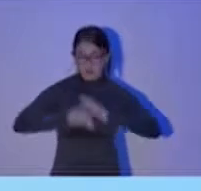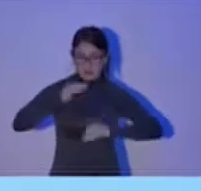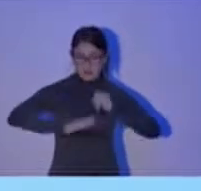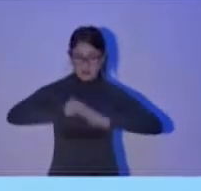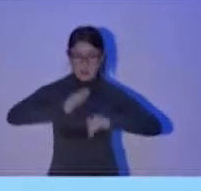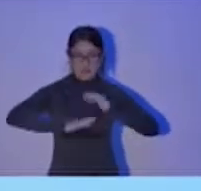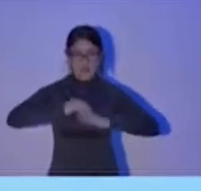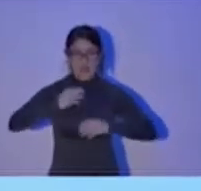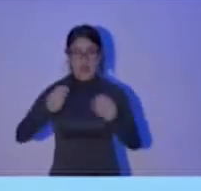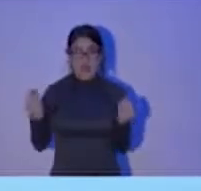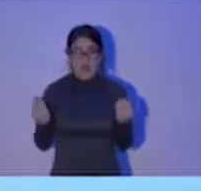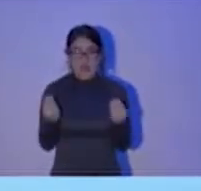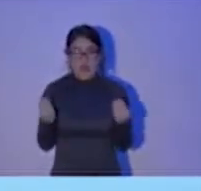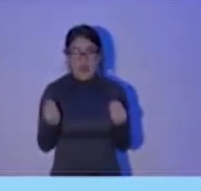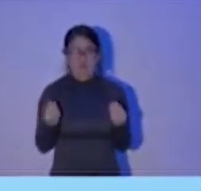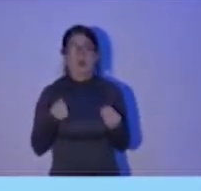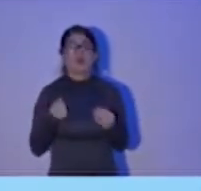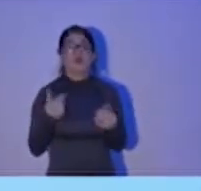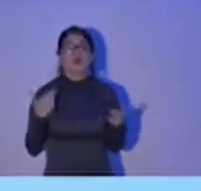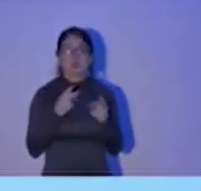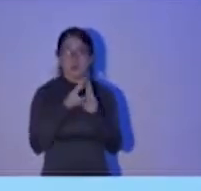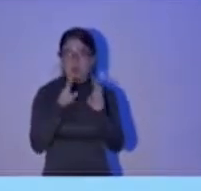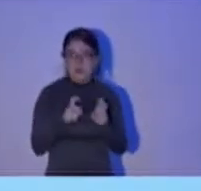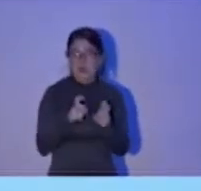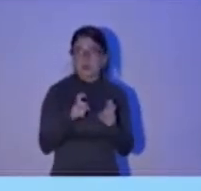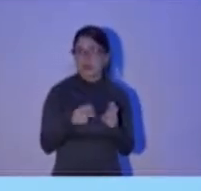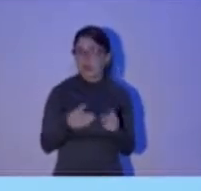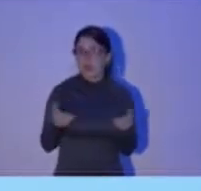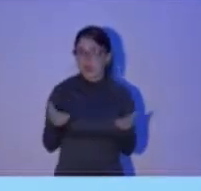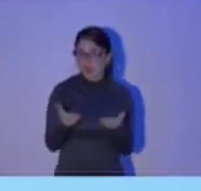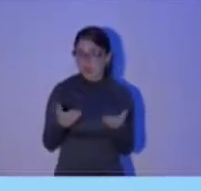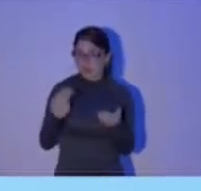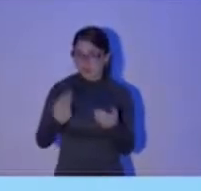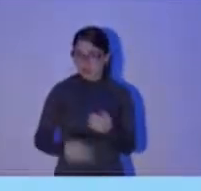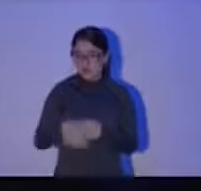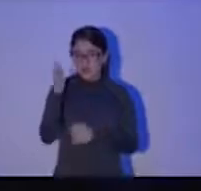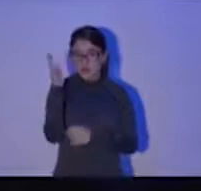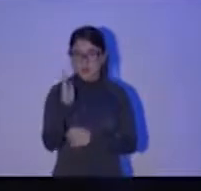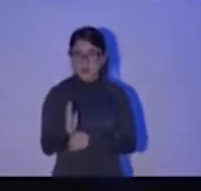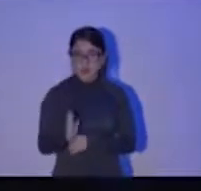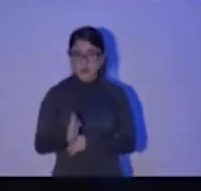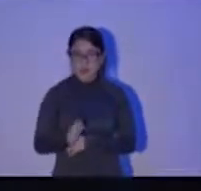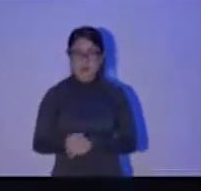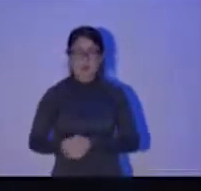em torno de um tema concreto que a gente está lidando agora no Brasil.